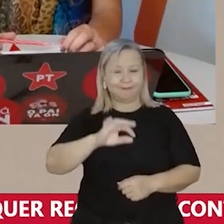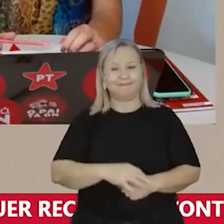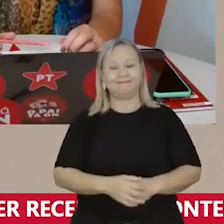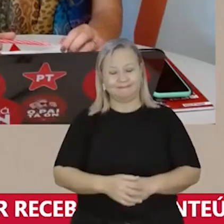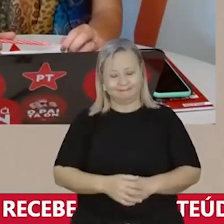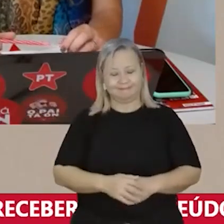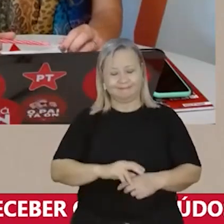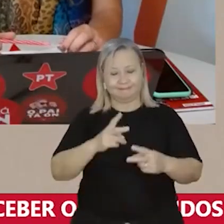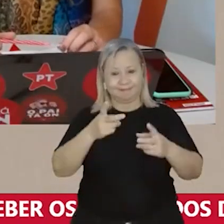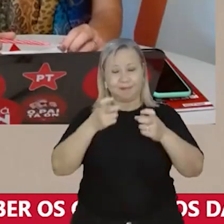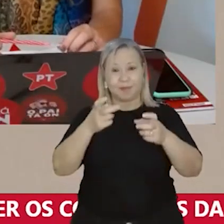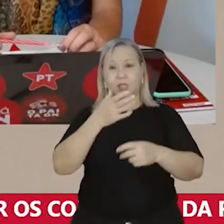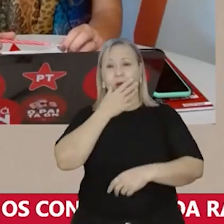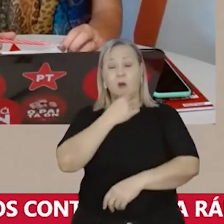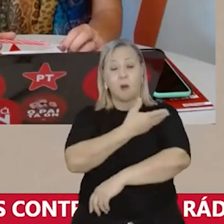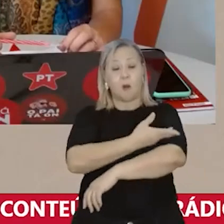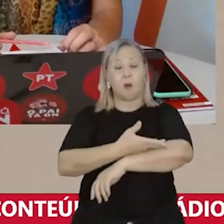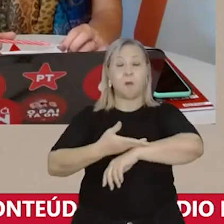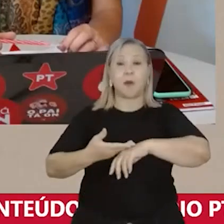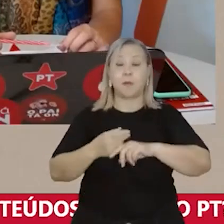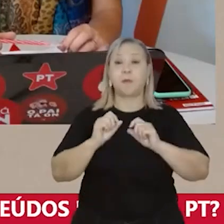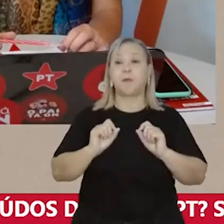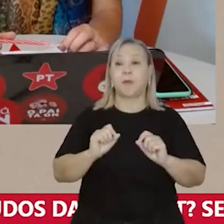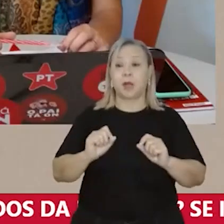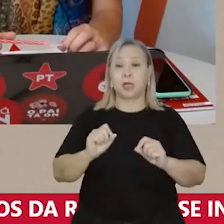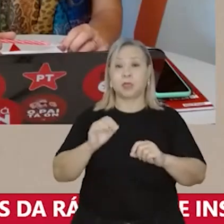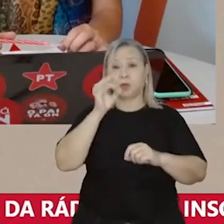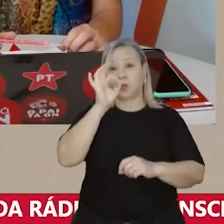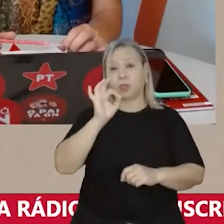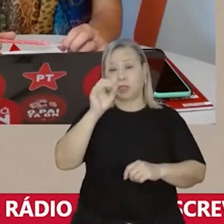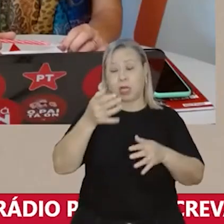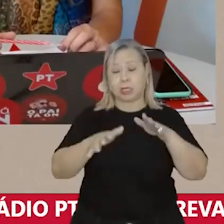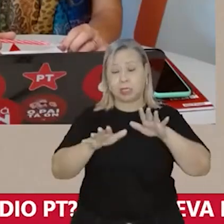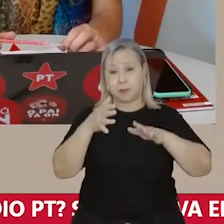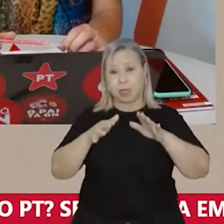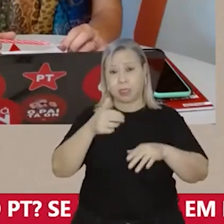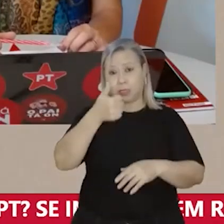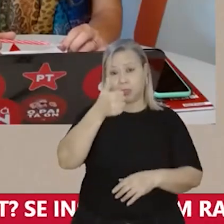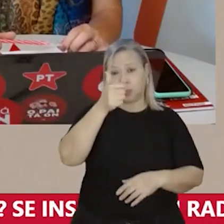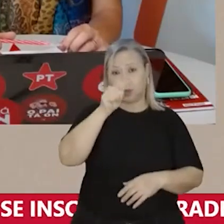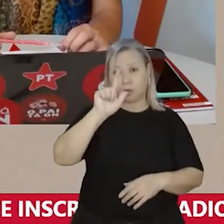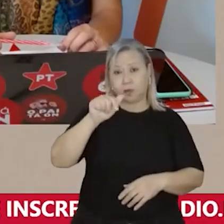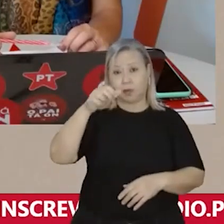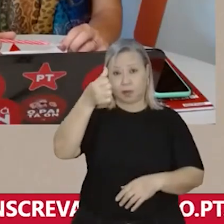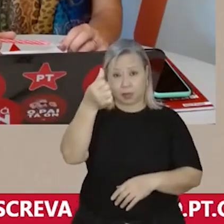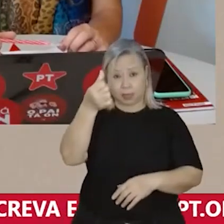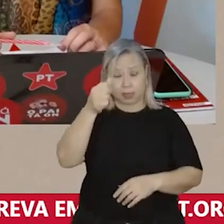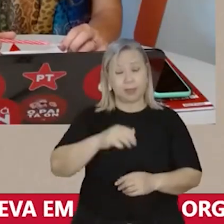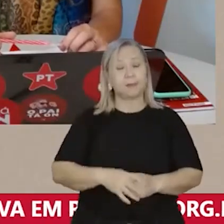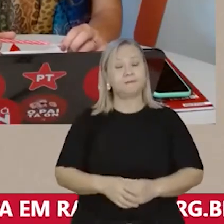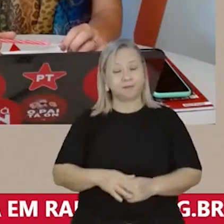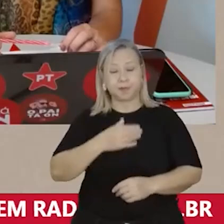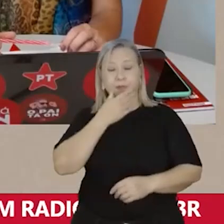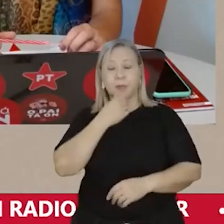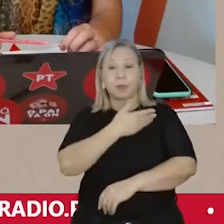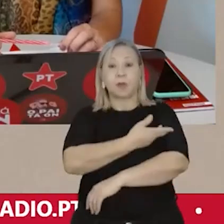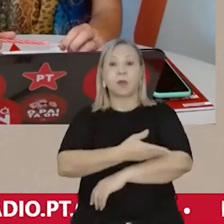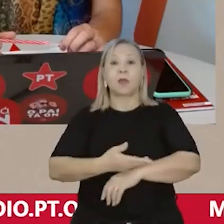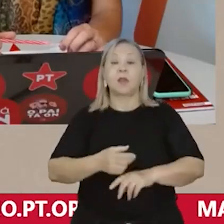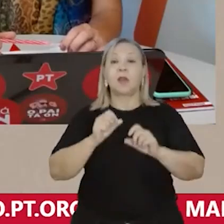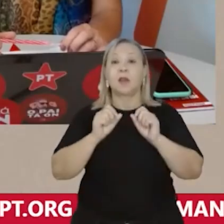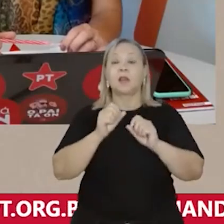gente olha homens brancos, para uma taxa média de 12,6%, para os homens brancos, a taxa era